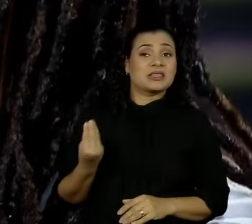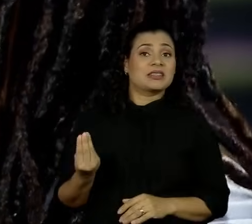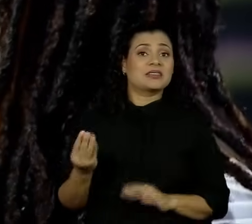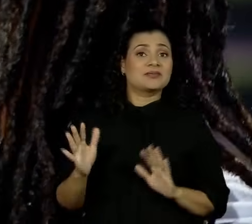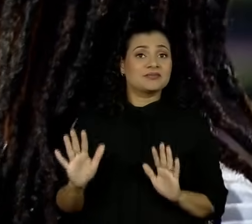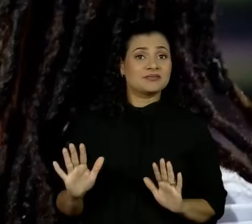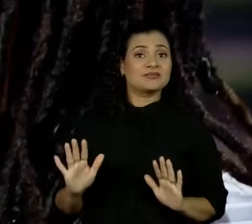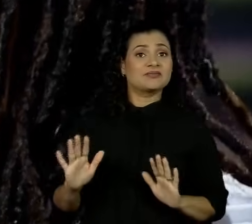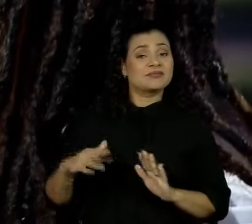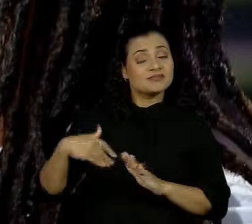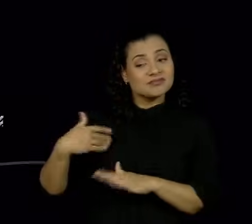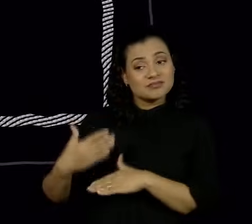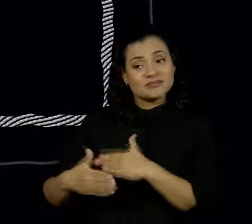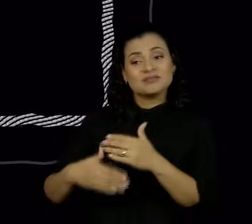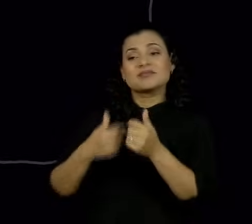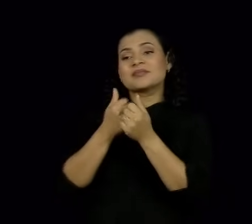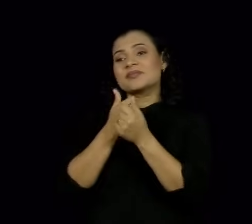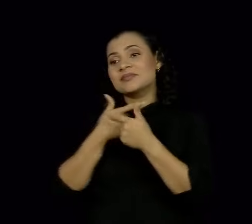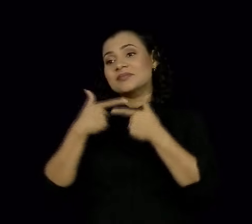Rir e contemplar.